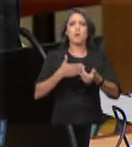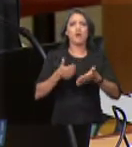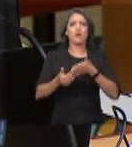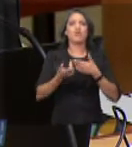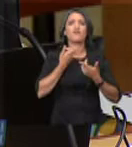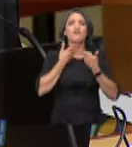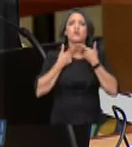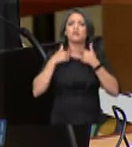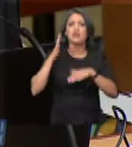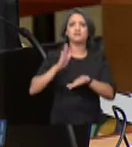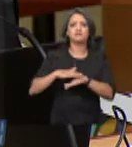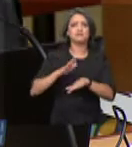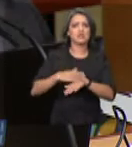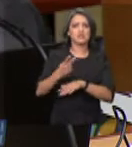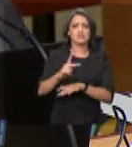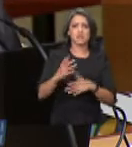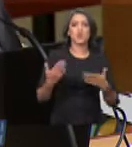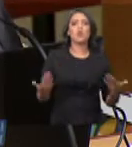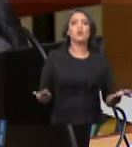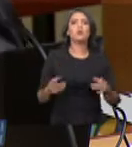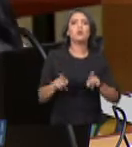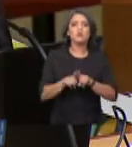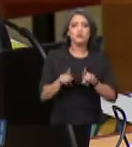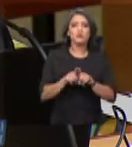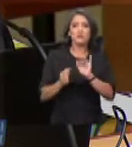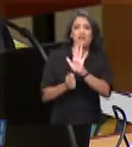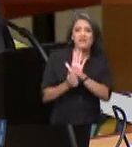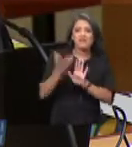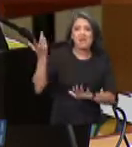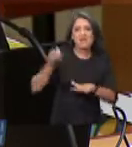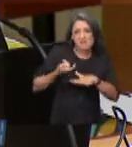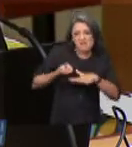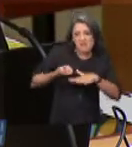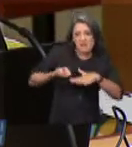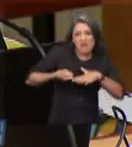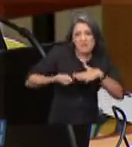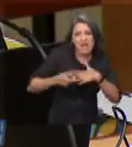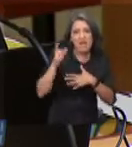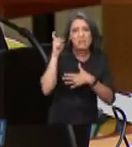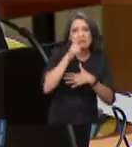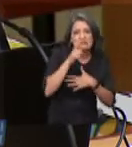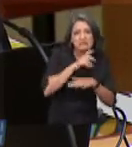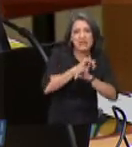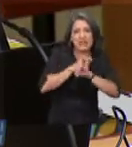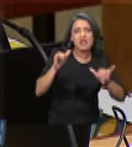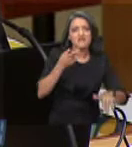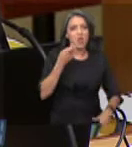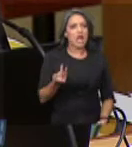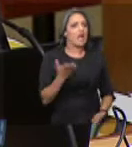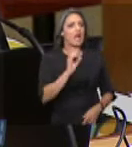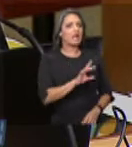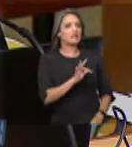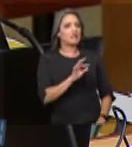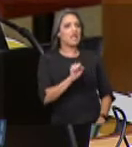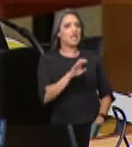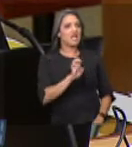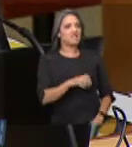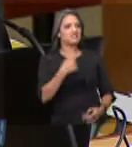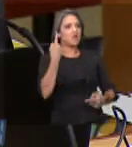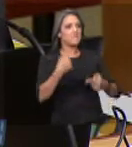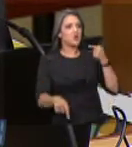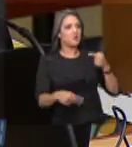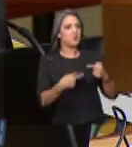que quiserem inúmeras fake News Estão dizendo que o Tribunal Superior Eleitoral